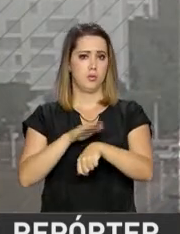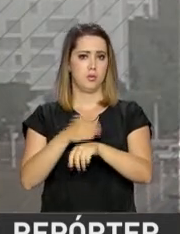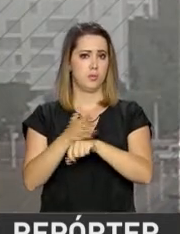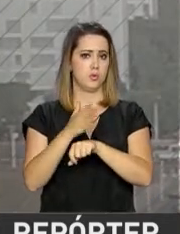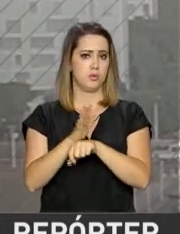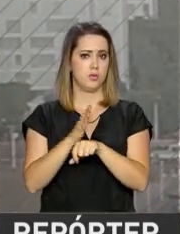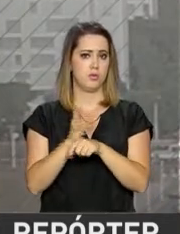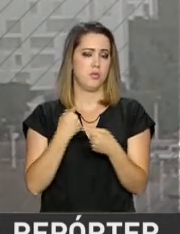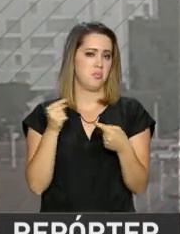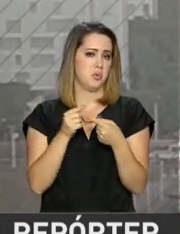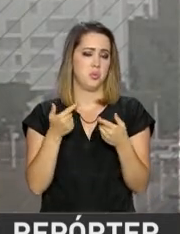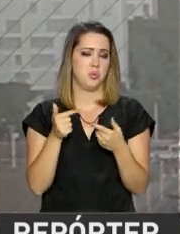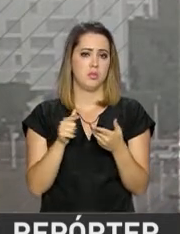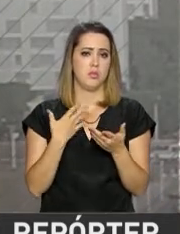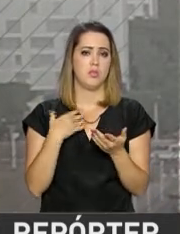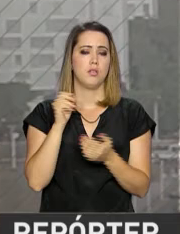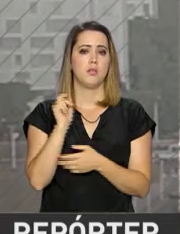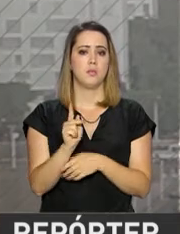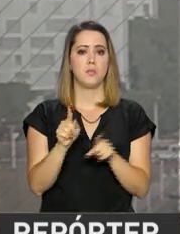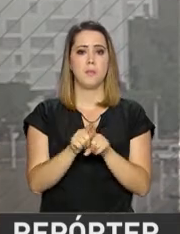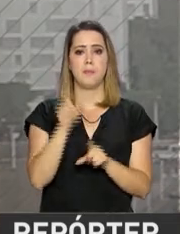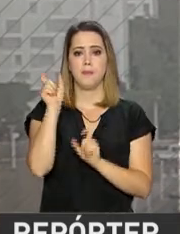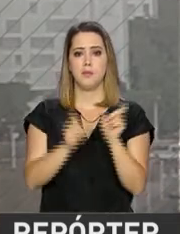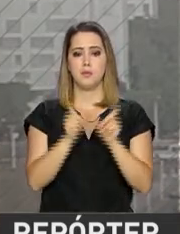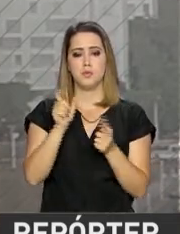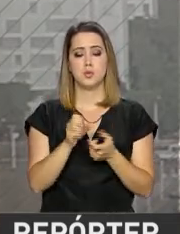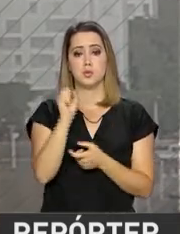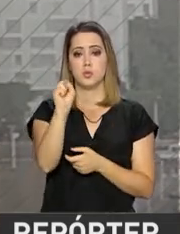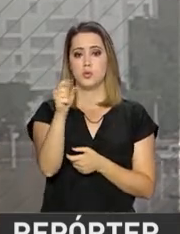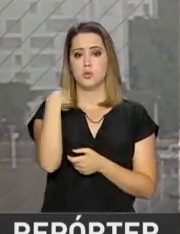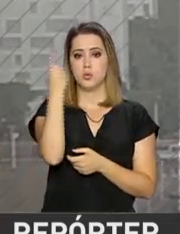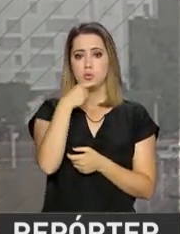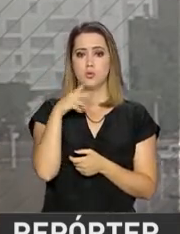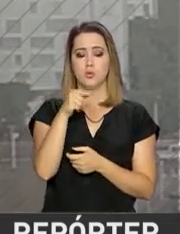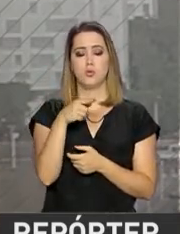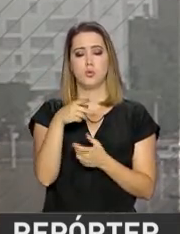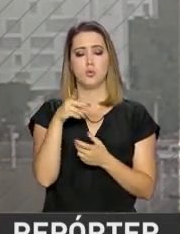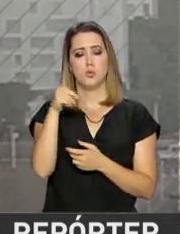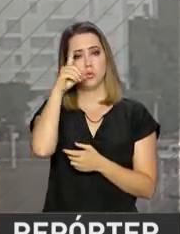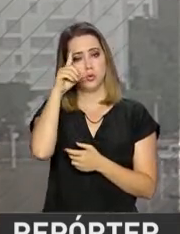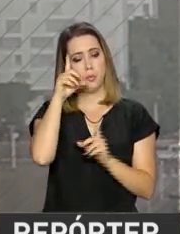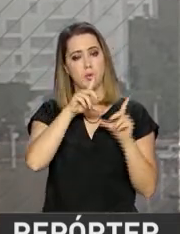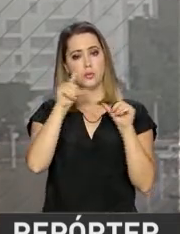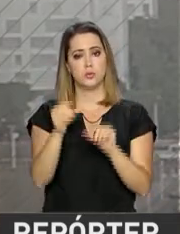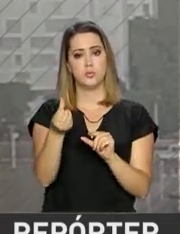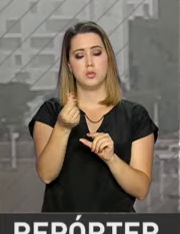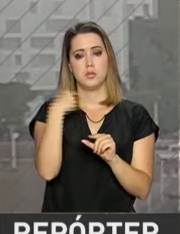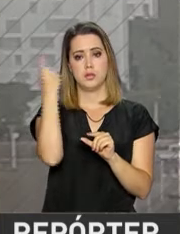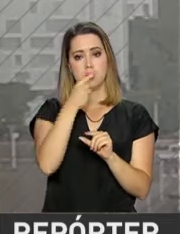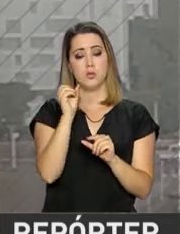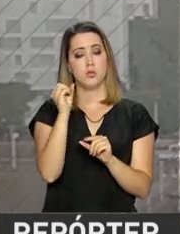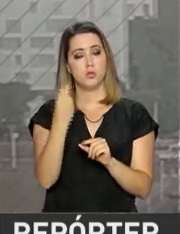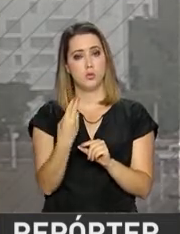os critérios para aposentadoria servidores públicos que tem oito horas de trabalho diário irão reduzir a jornada para seis